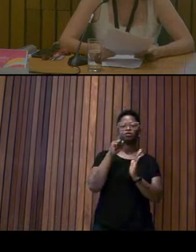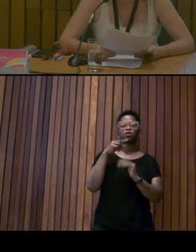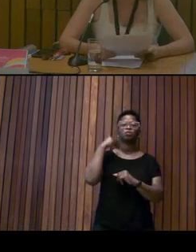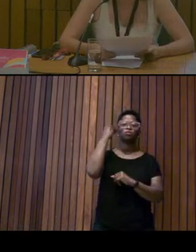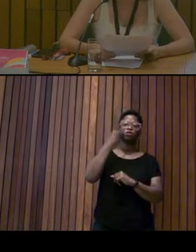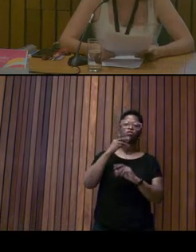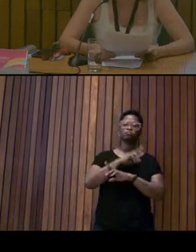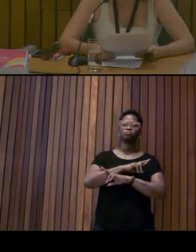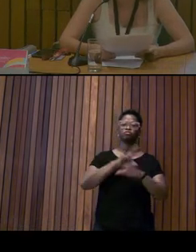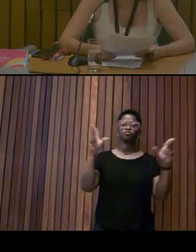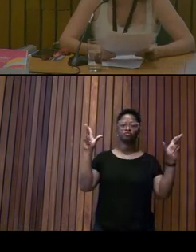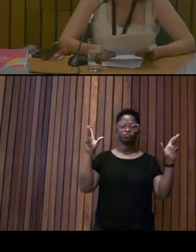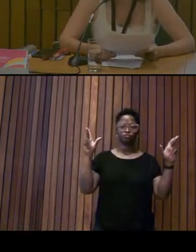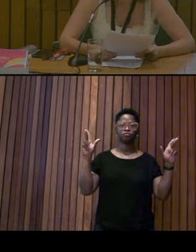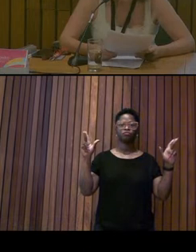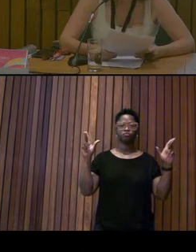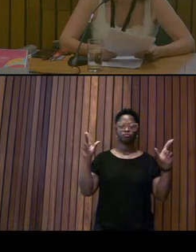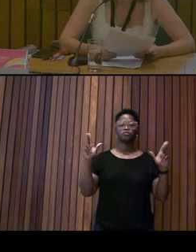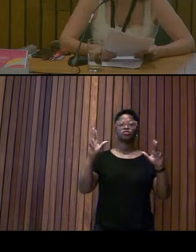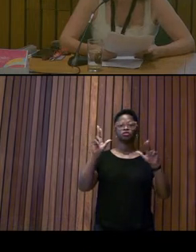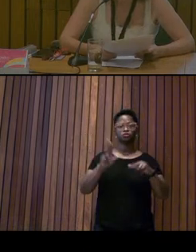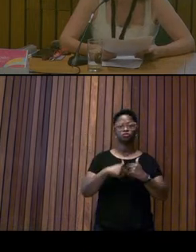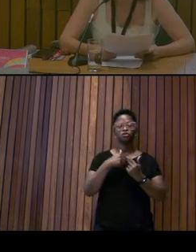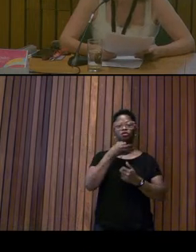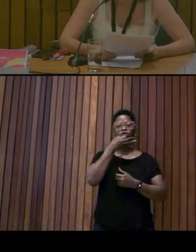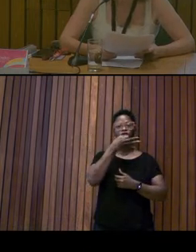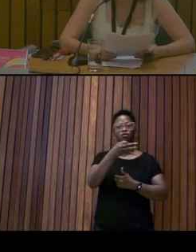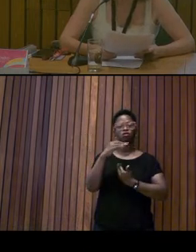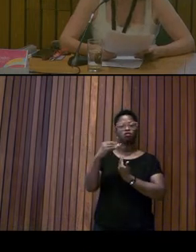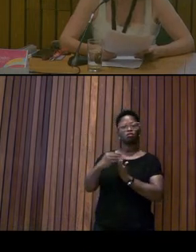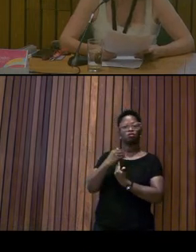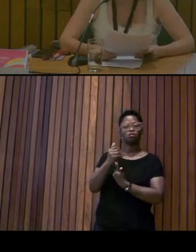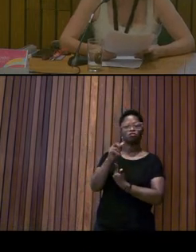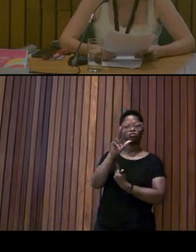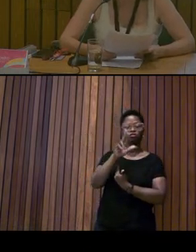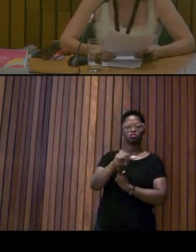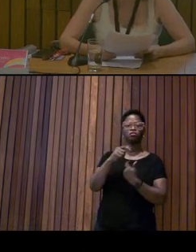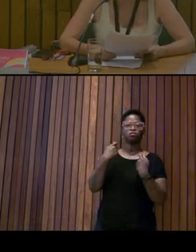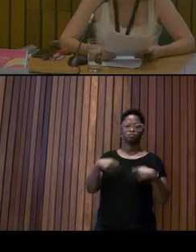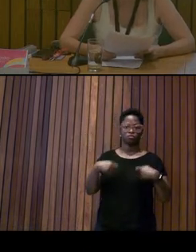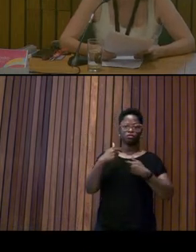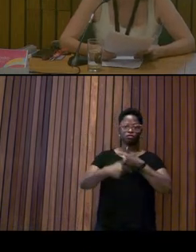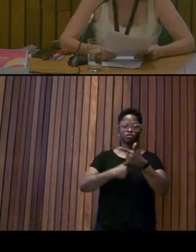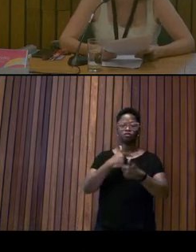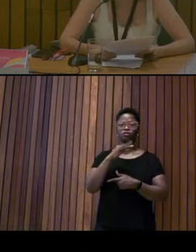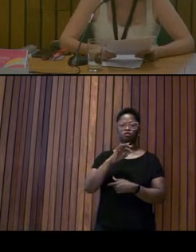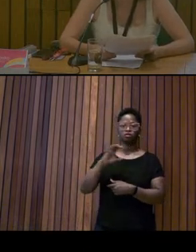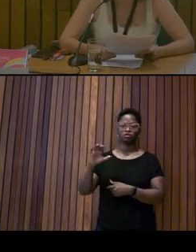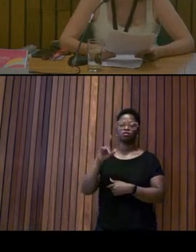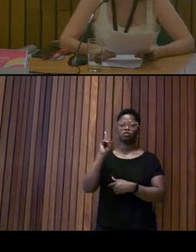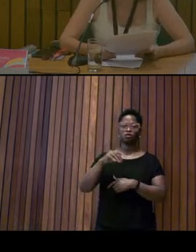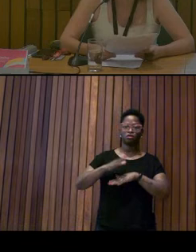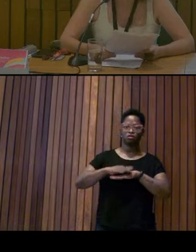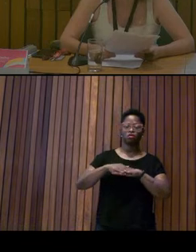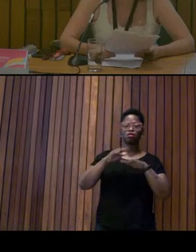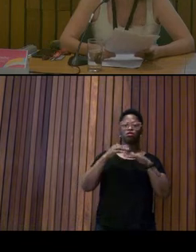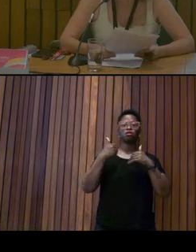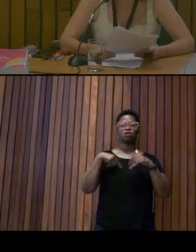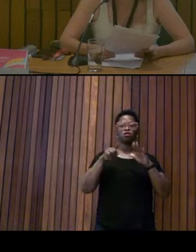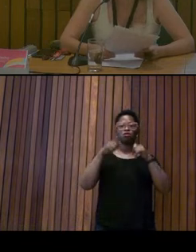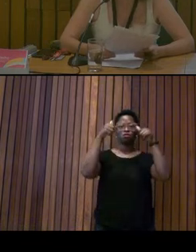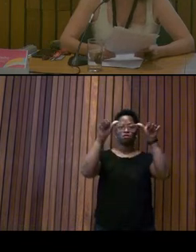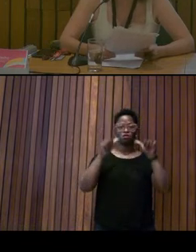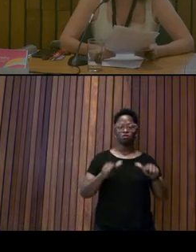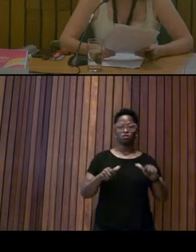experiência diferenciada e que, por sugestão do Bandeira de Melo, os alunos deveriam, como trabalho de conclusão de curso, criar e executar um mural em edifícios